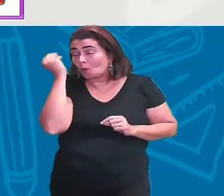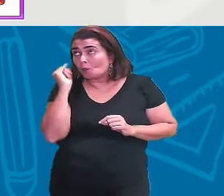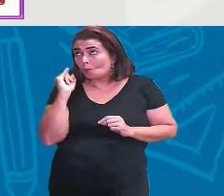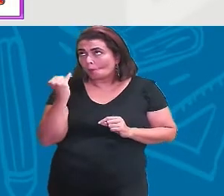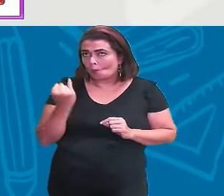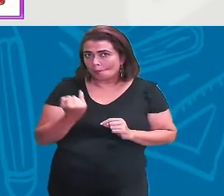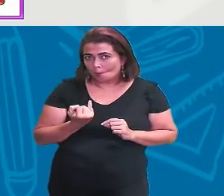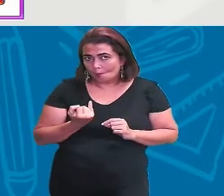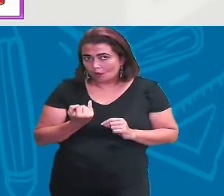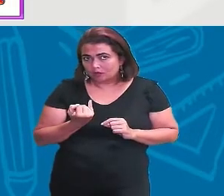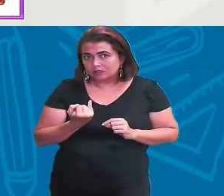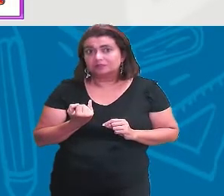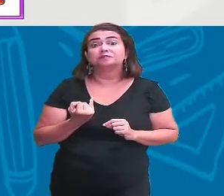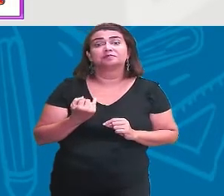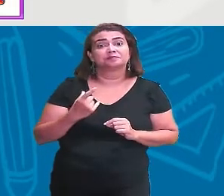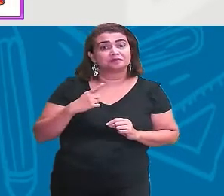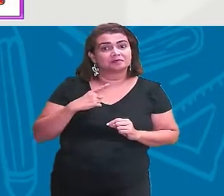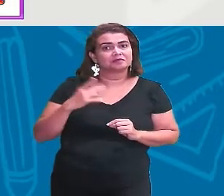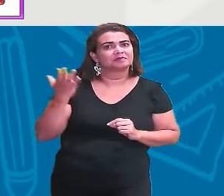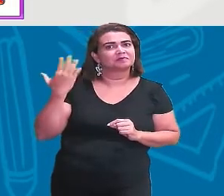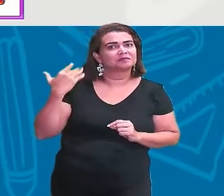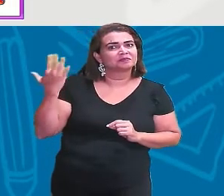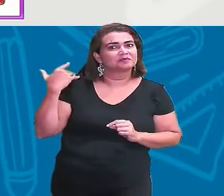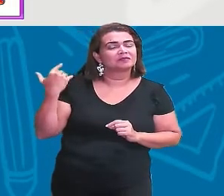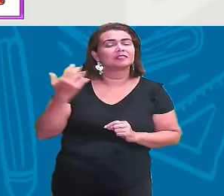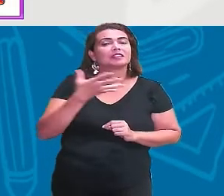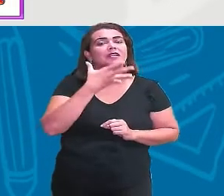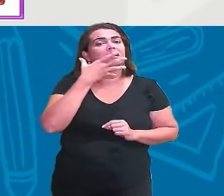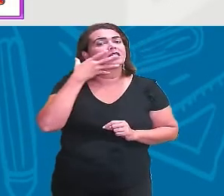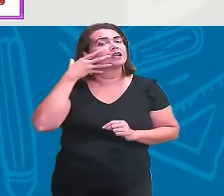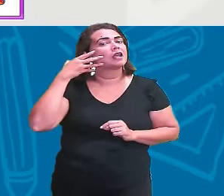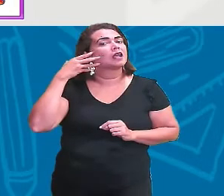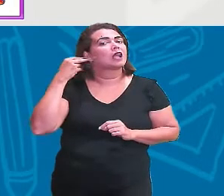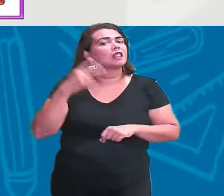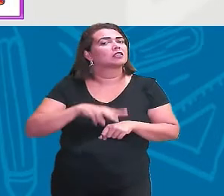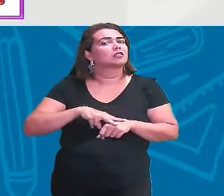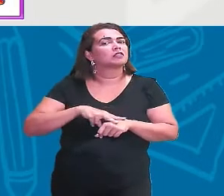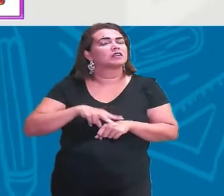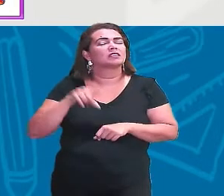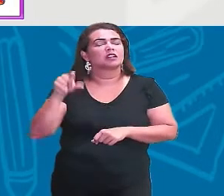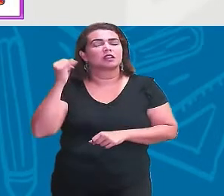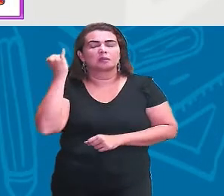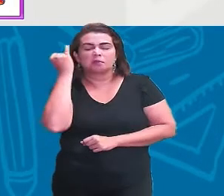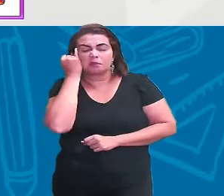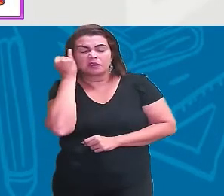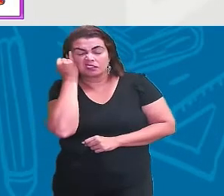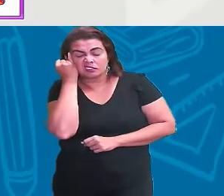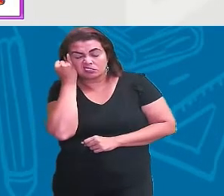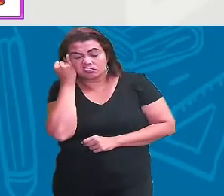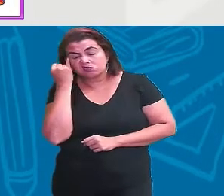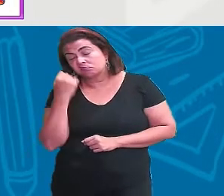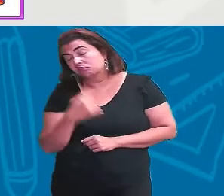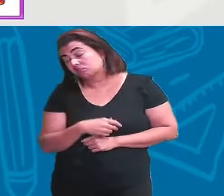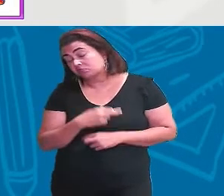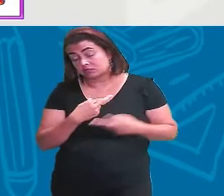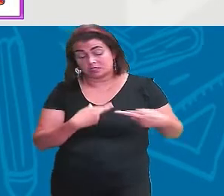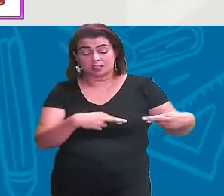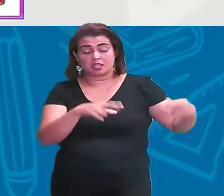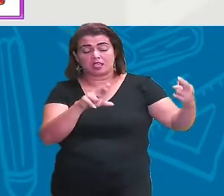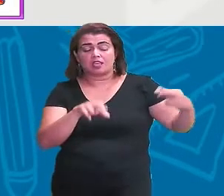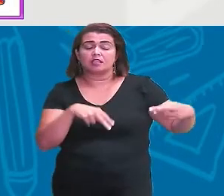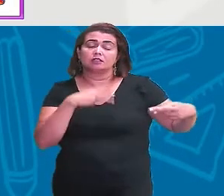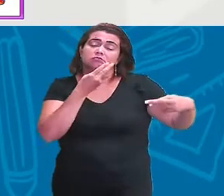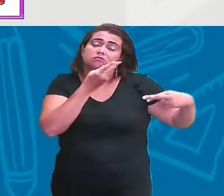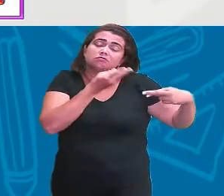uma vez um gato verde. Ele era preguiçoso e foi deitar na rede. Era